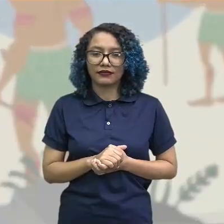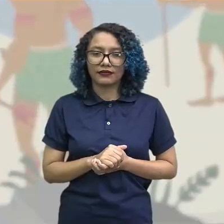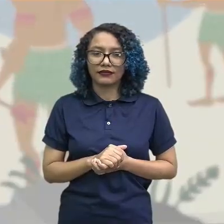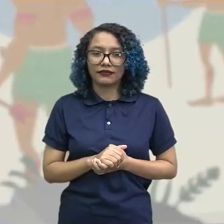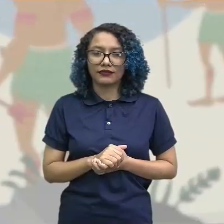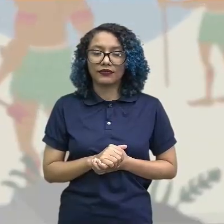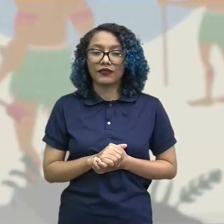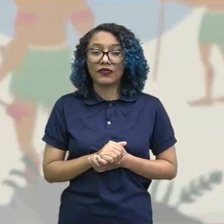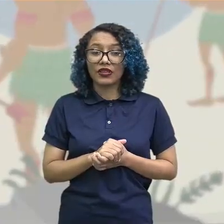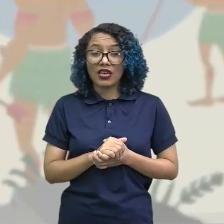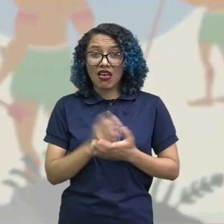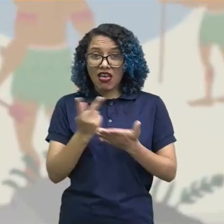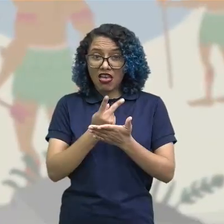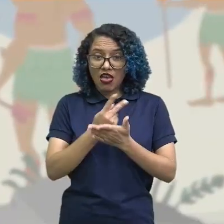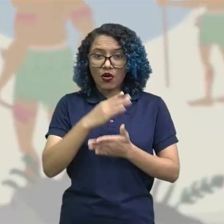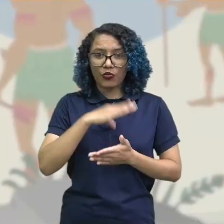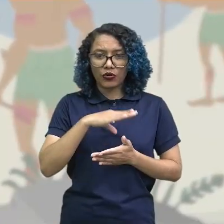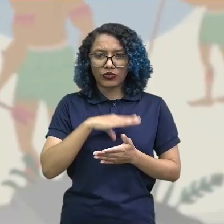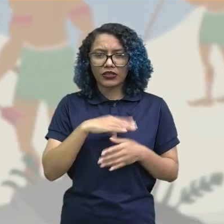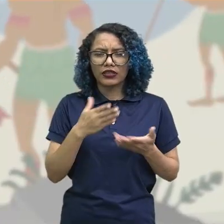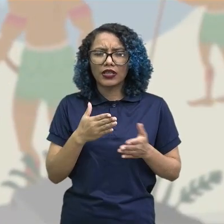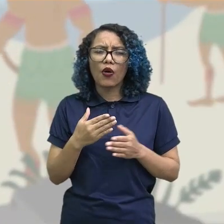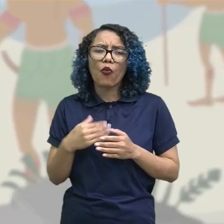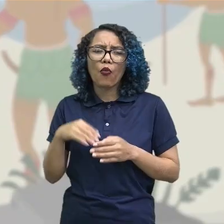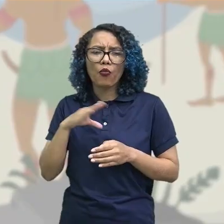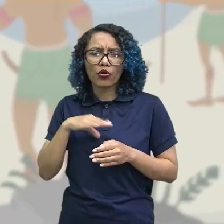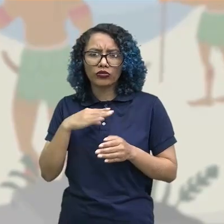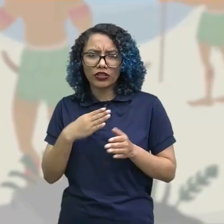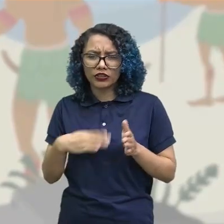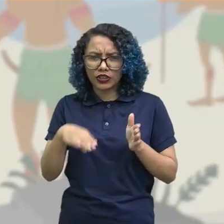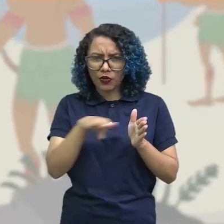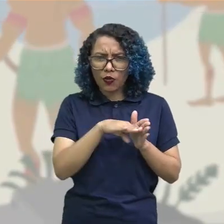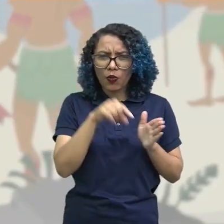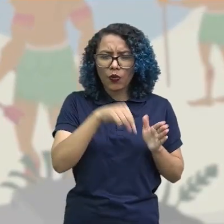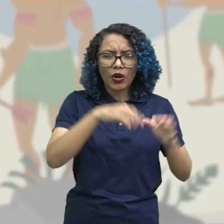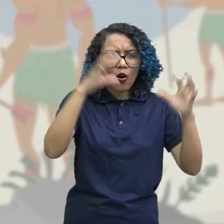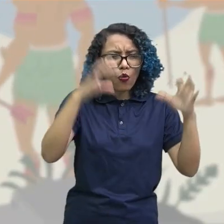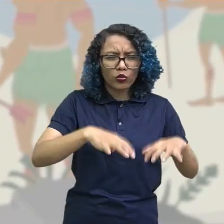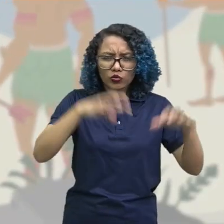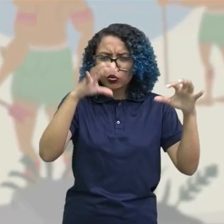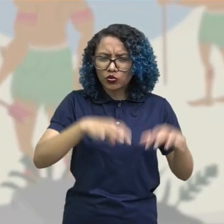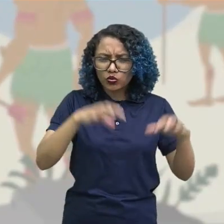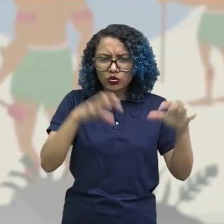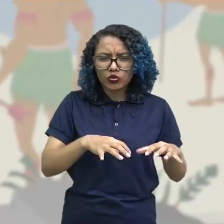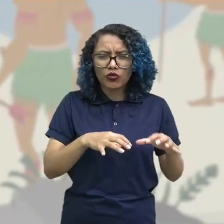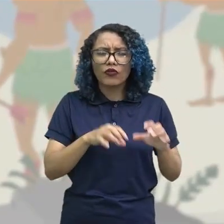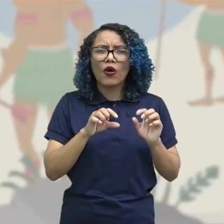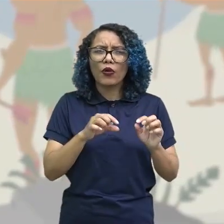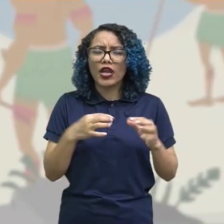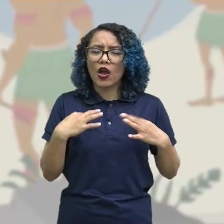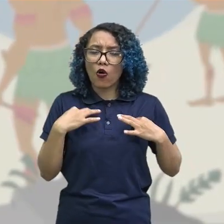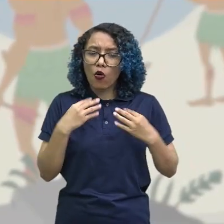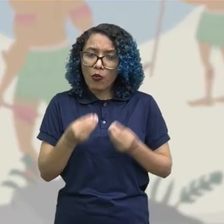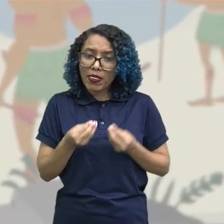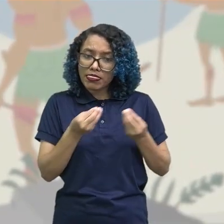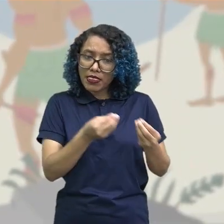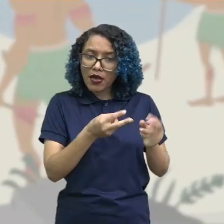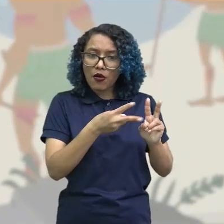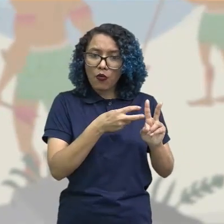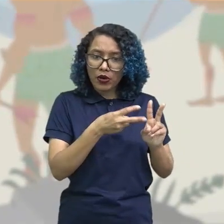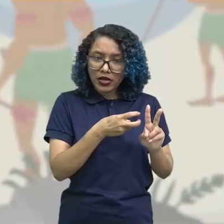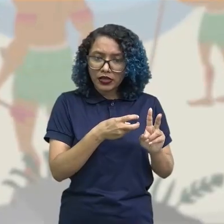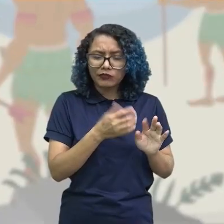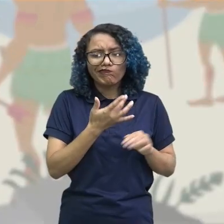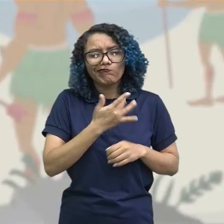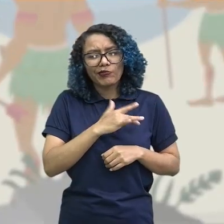Erro de português. Quando o português chegou debaixo de uma bruta chuva, vestiu o índio, que pena. Fosse uma manhã de sol, o